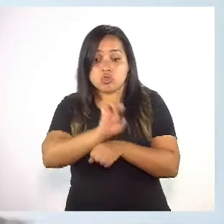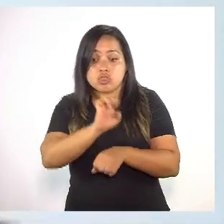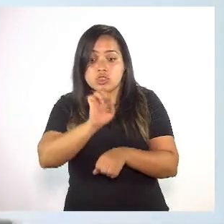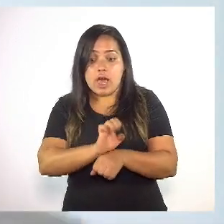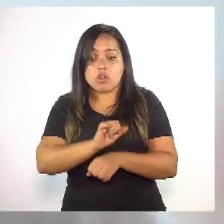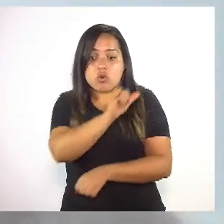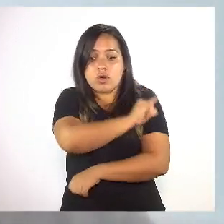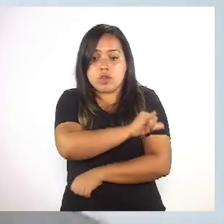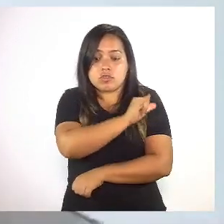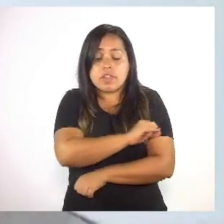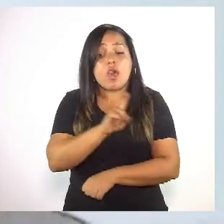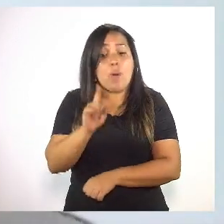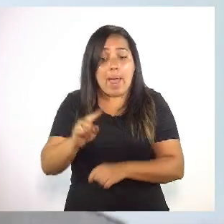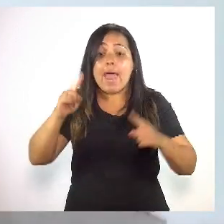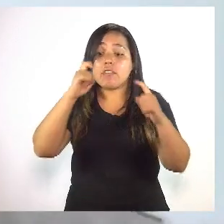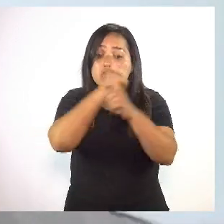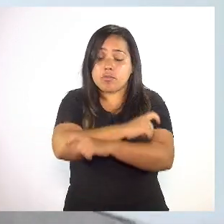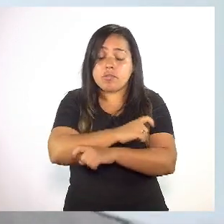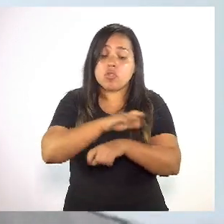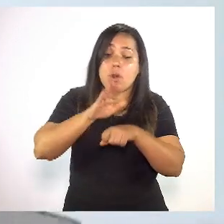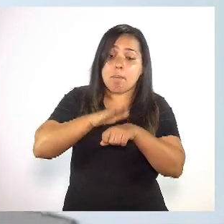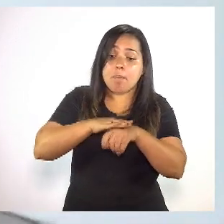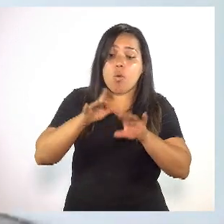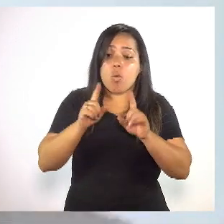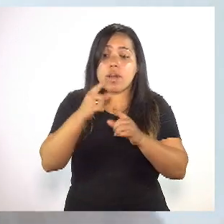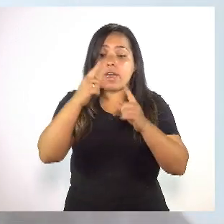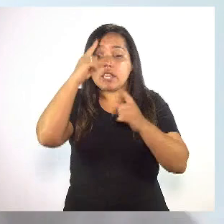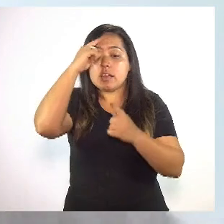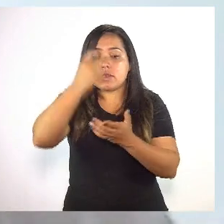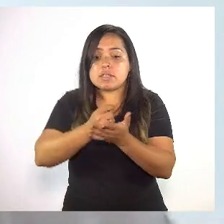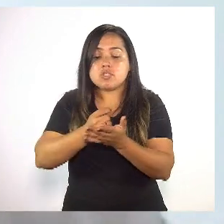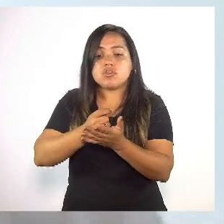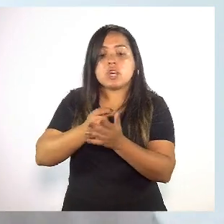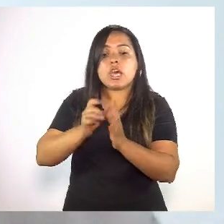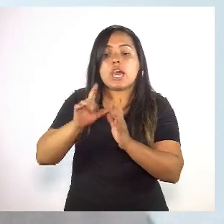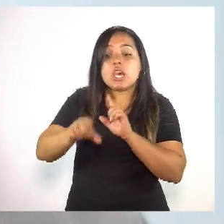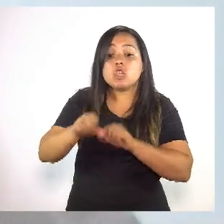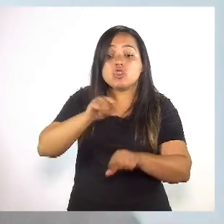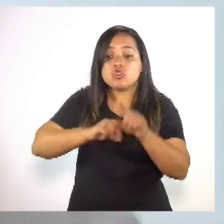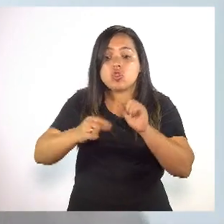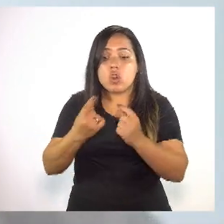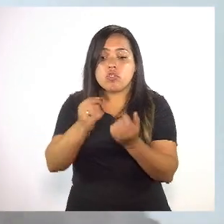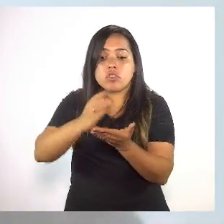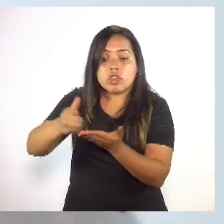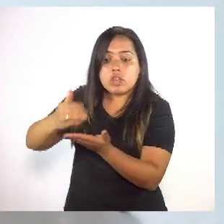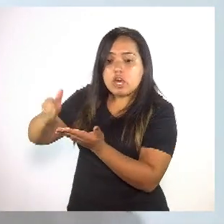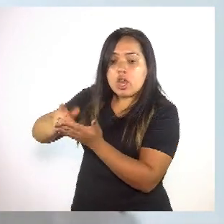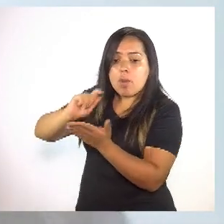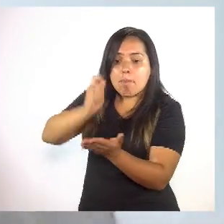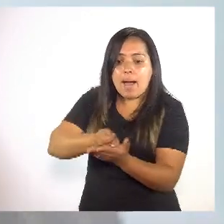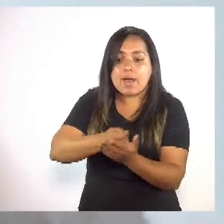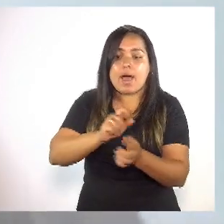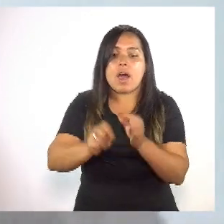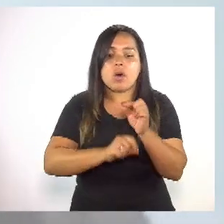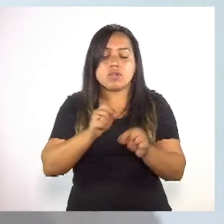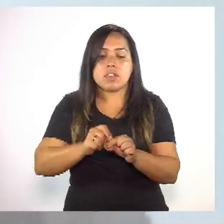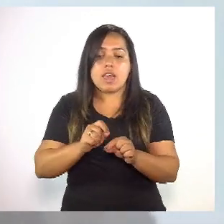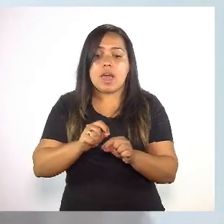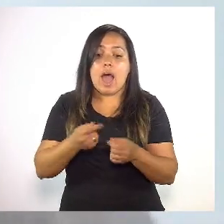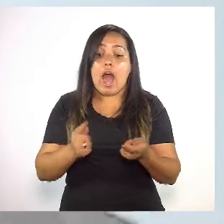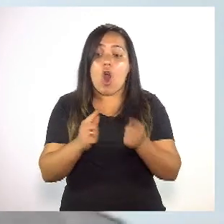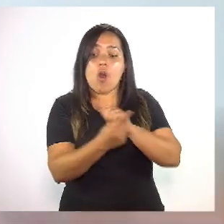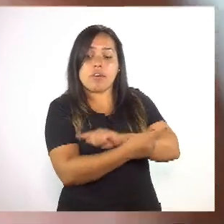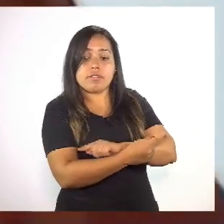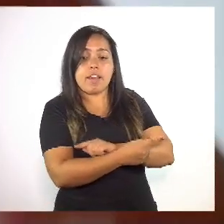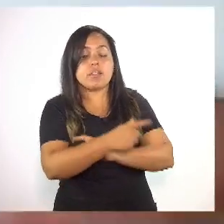não dissociar. E a escolha por pagar, por honrar restos a pagar, em vez de honrar despesas do